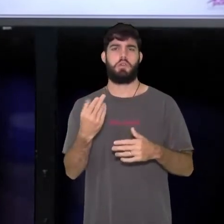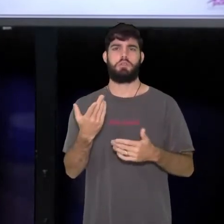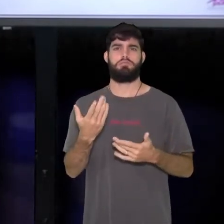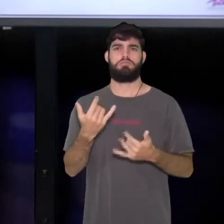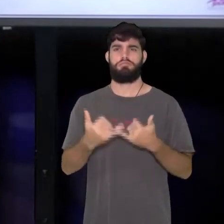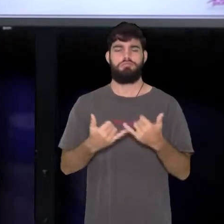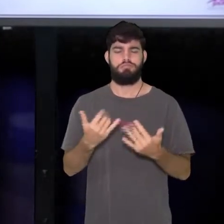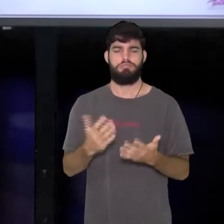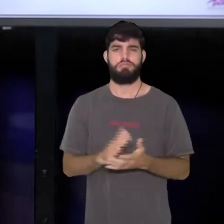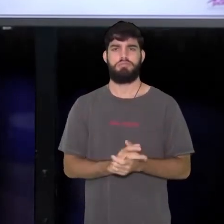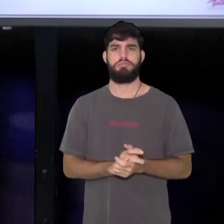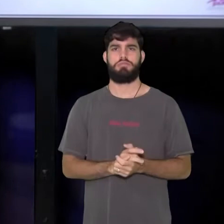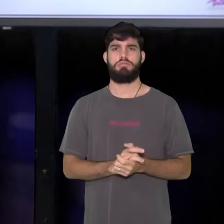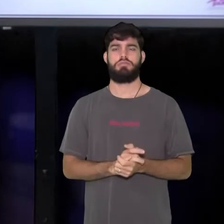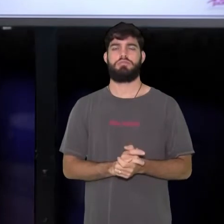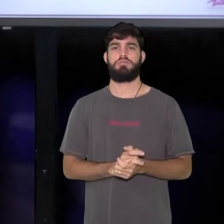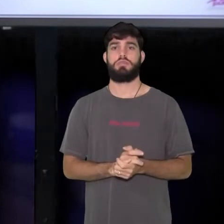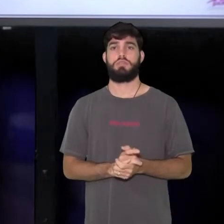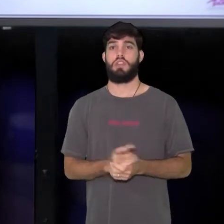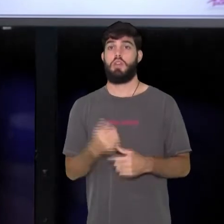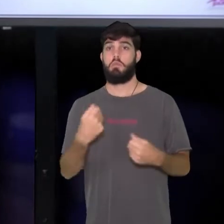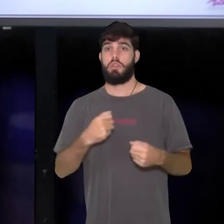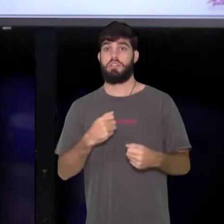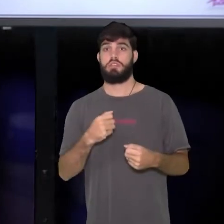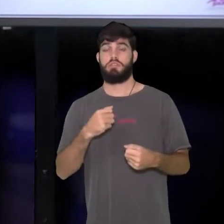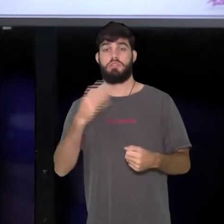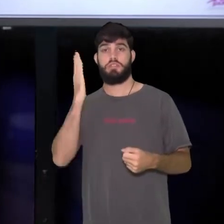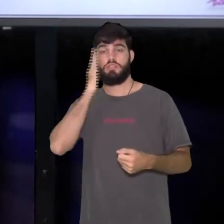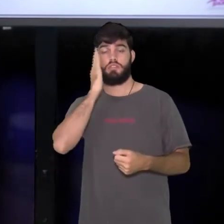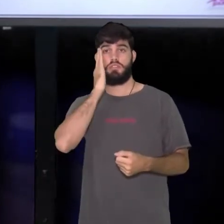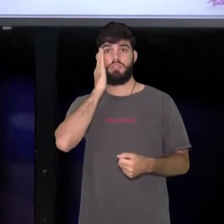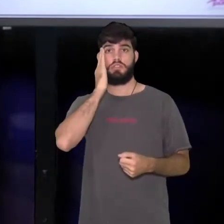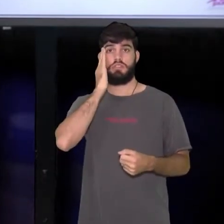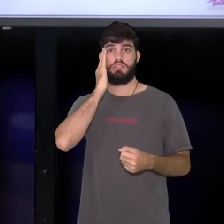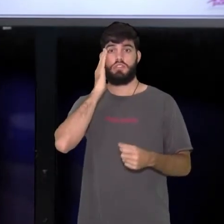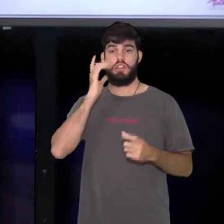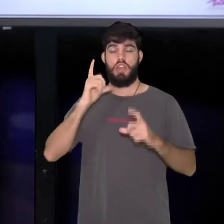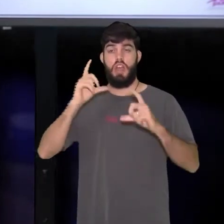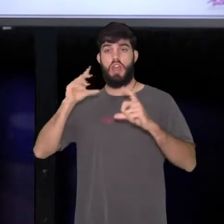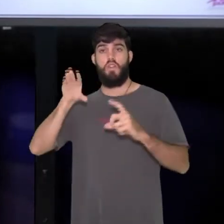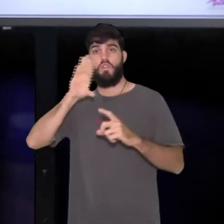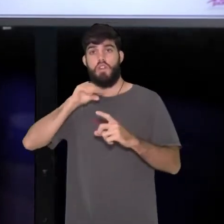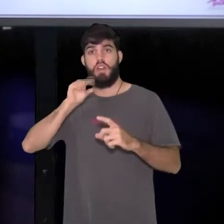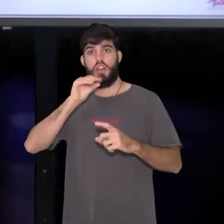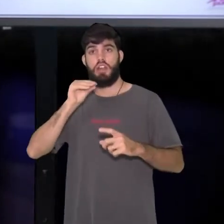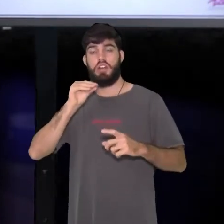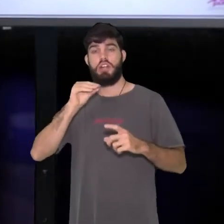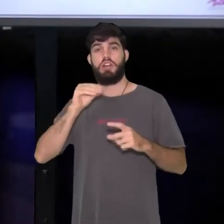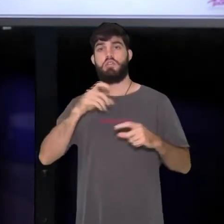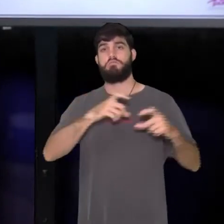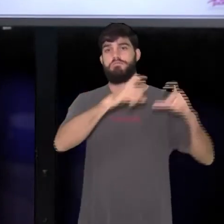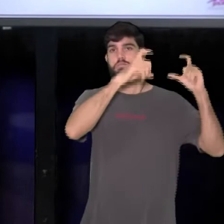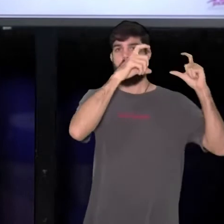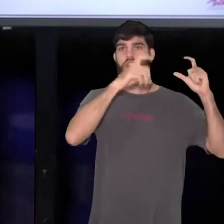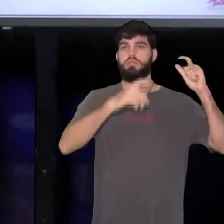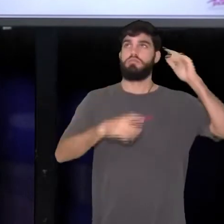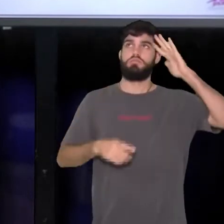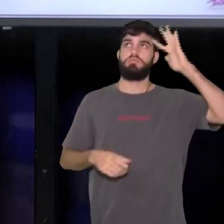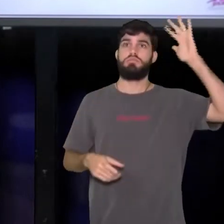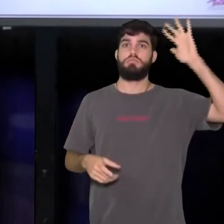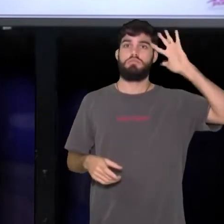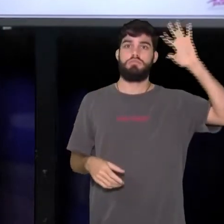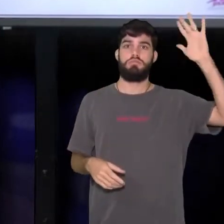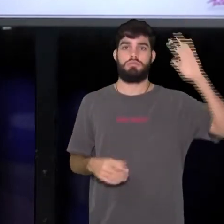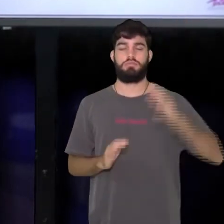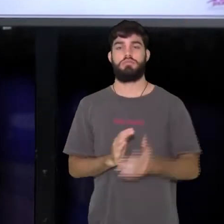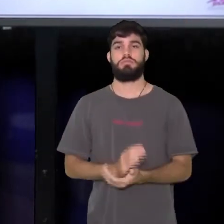charges. Eu tenho que diferenciar balão de fala de balão de pensamento. E